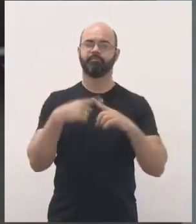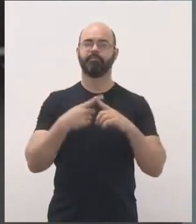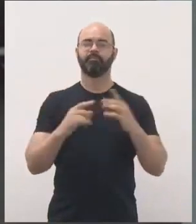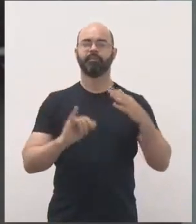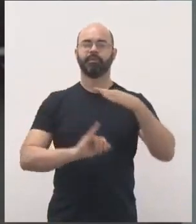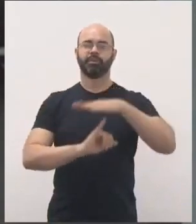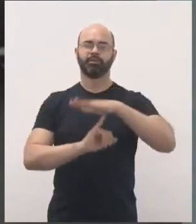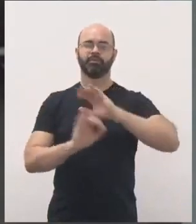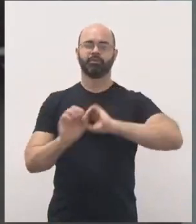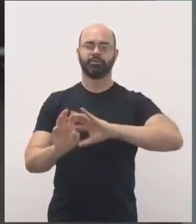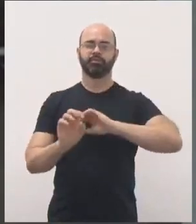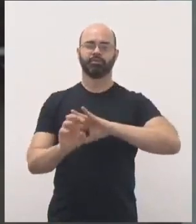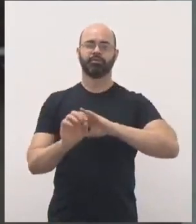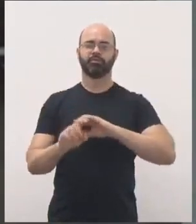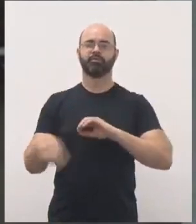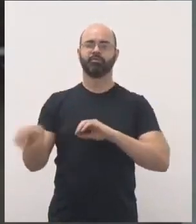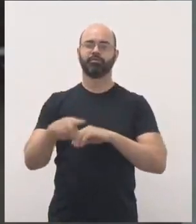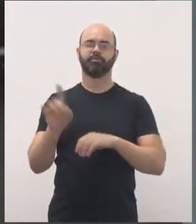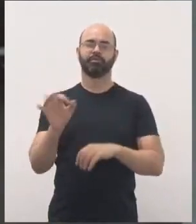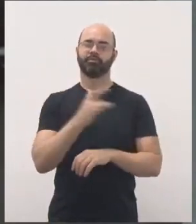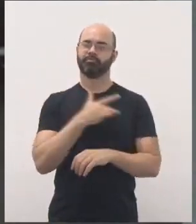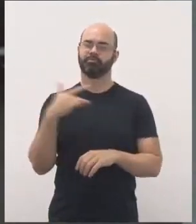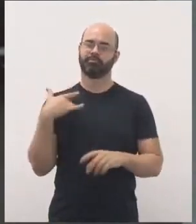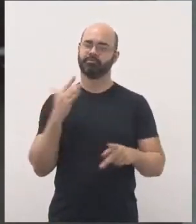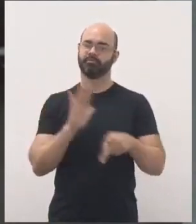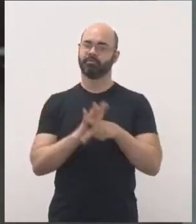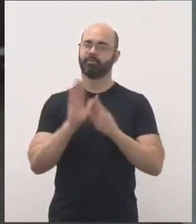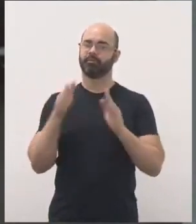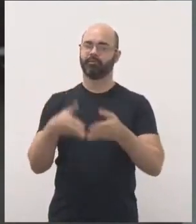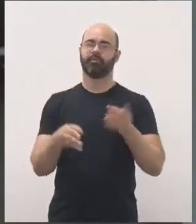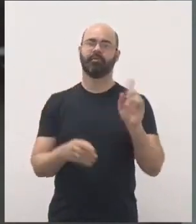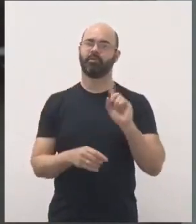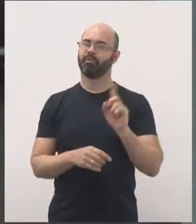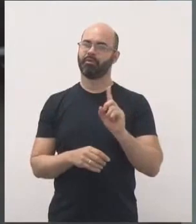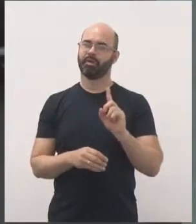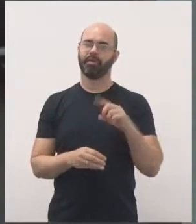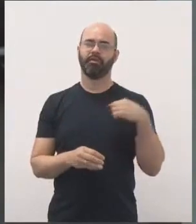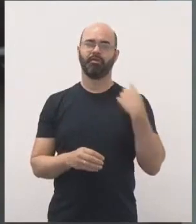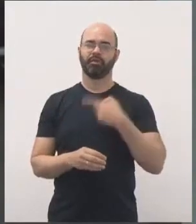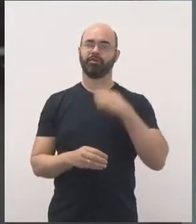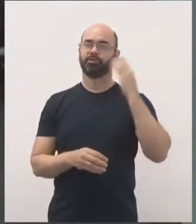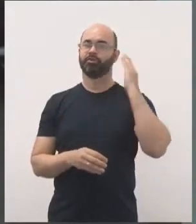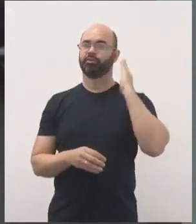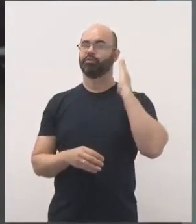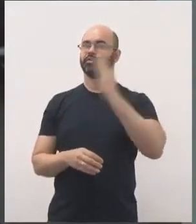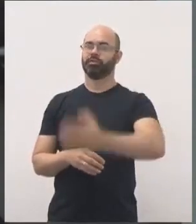de ensino não são instituições de saúde, a gente não tem um papel direto, né,